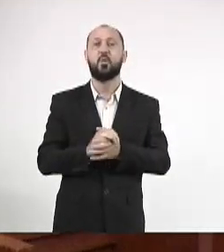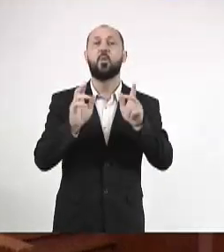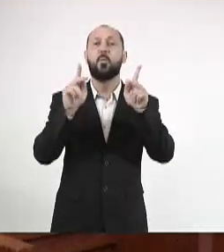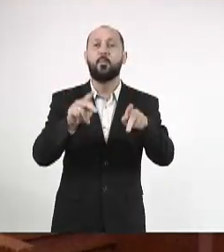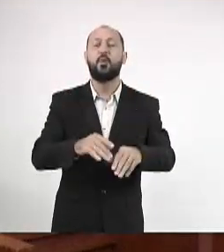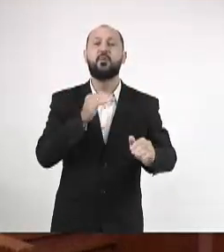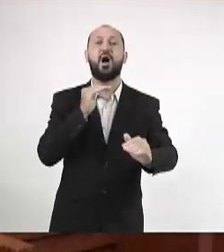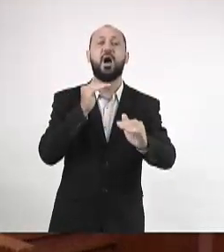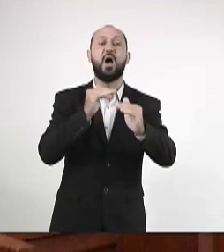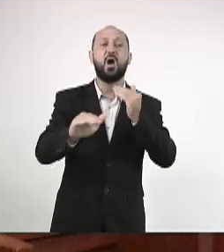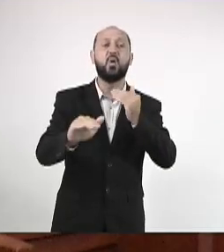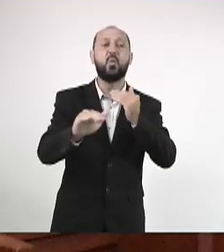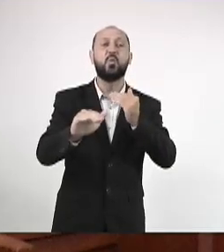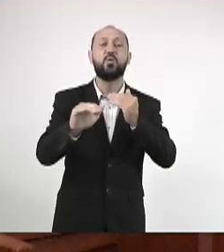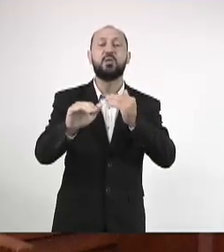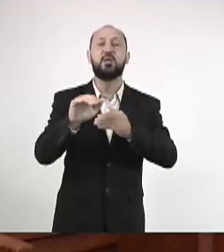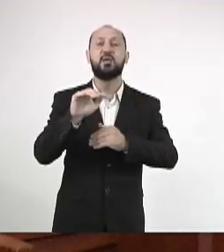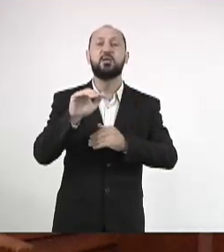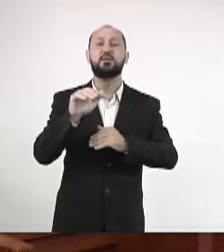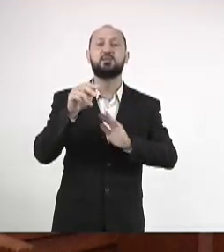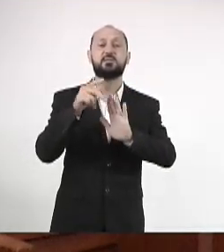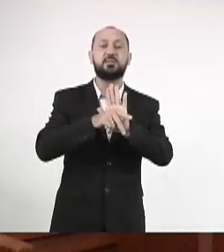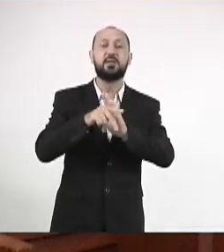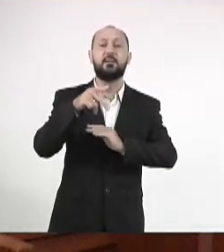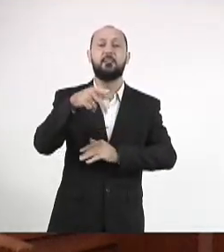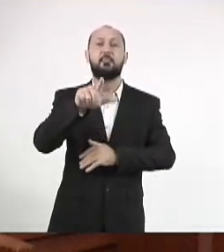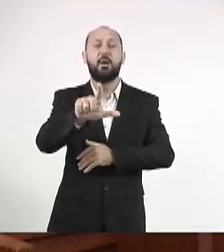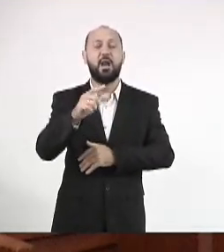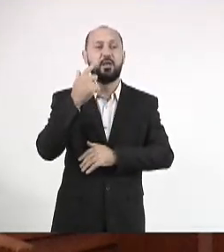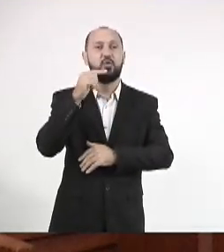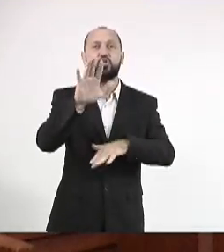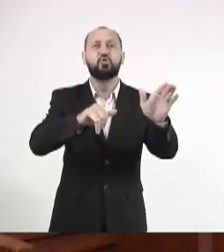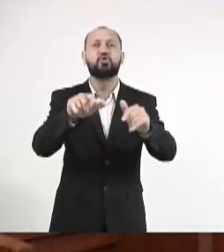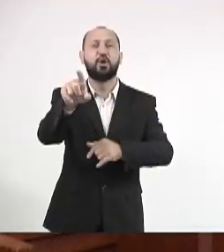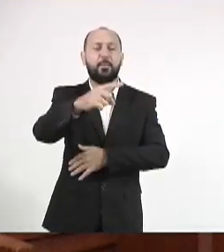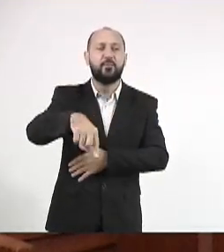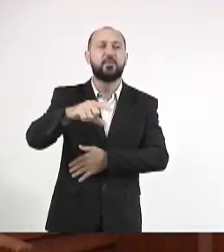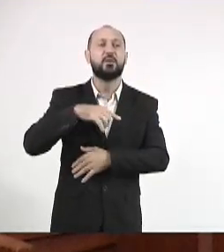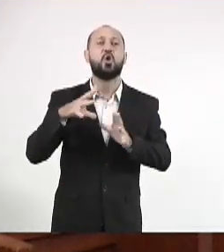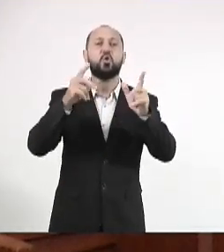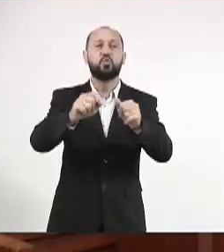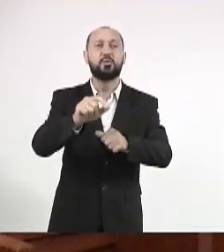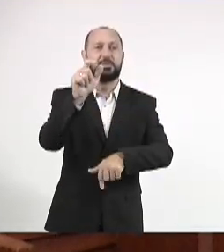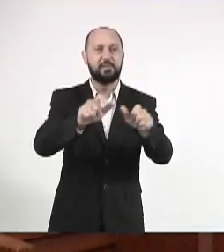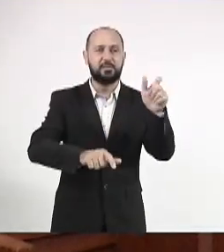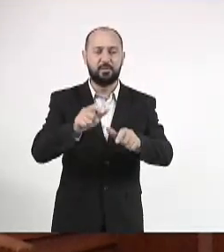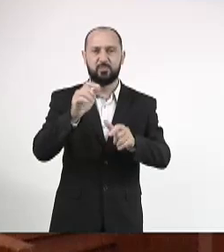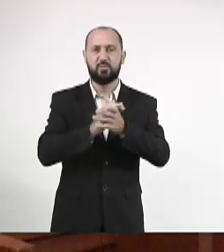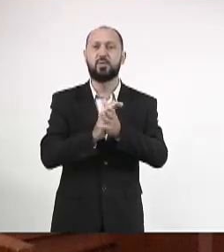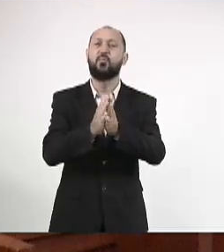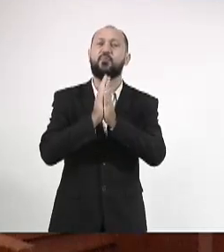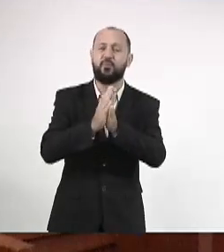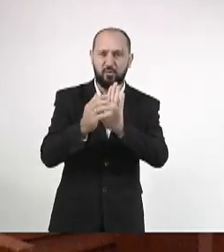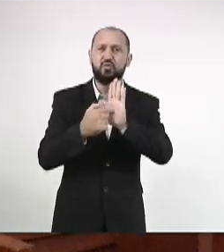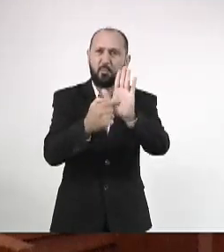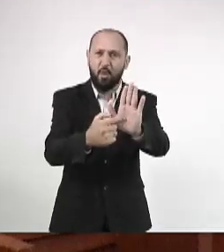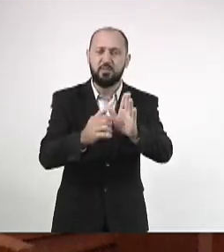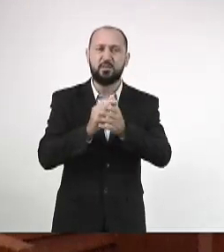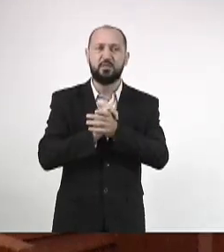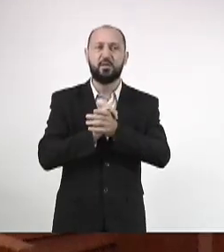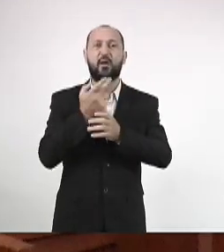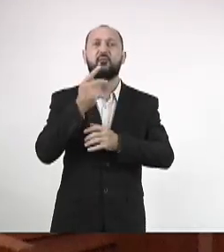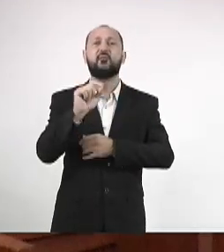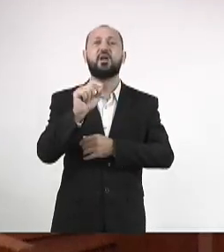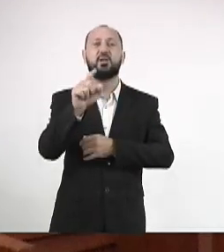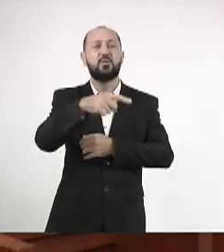é contra esse PL. E eu faço aqui um chamamento a todas as pessoas que se manifestem, que digam o